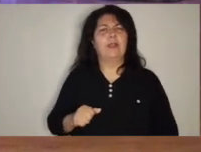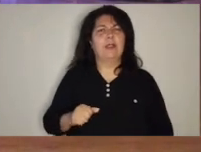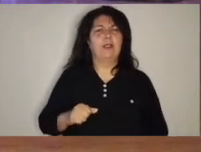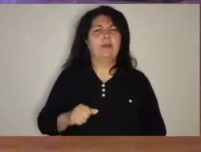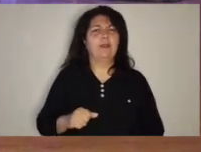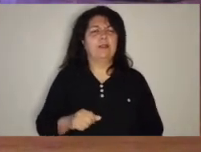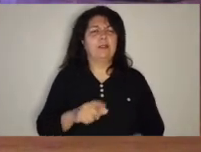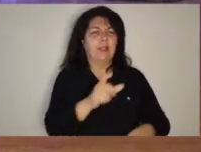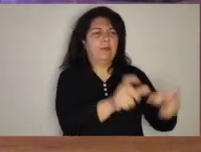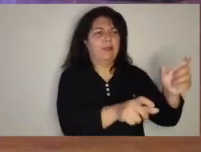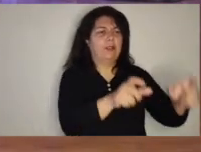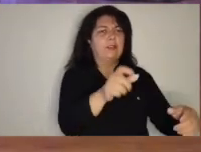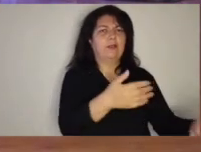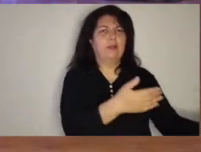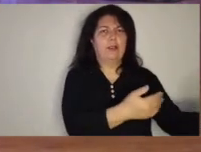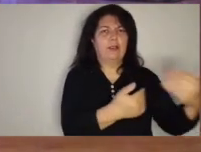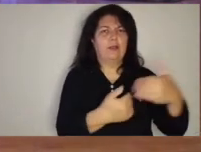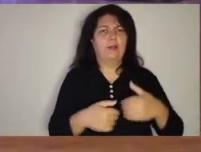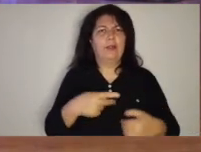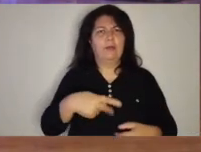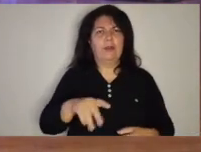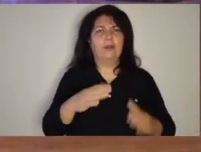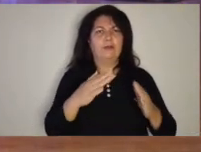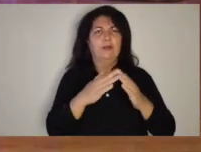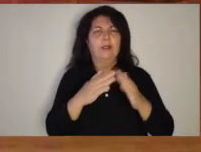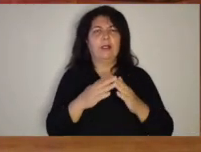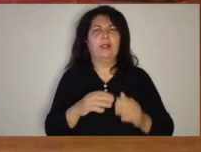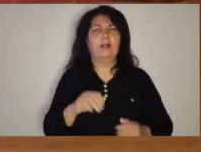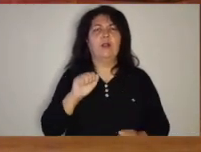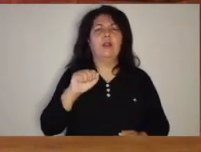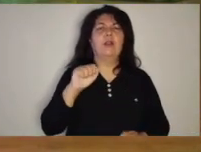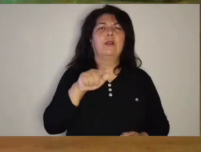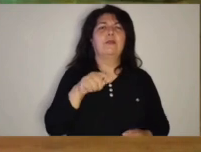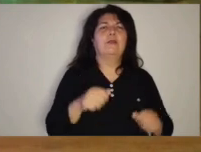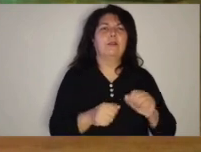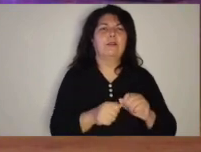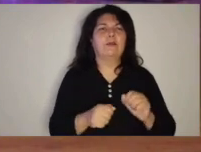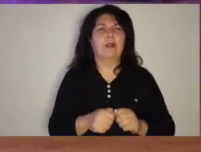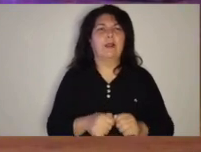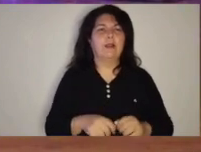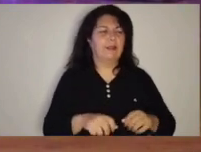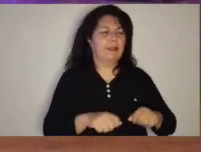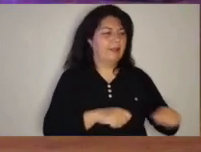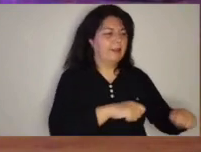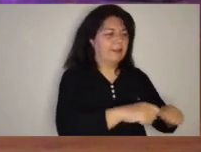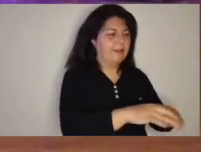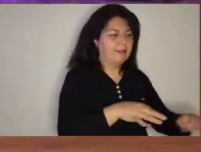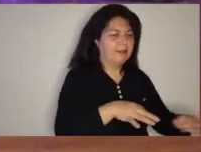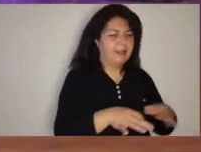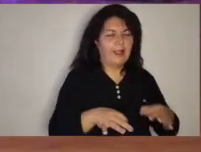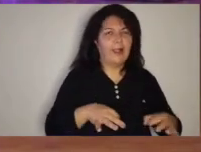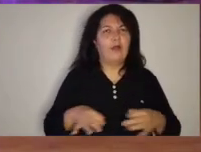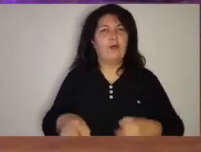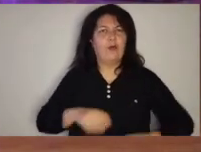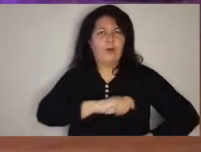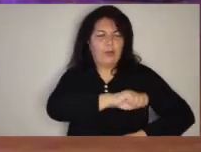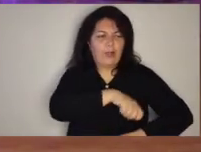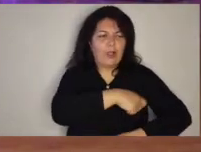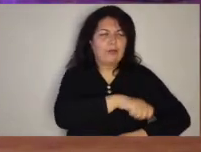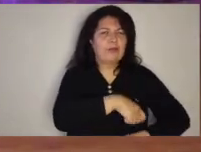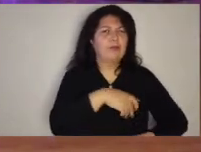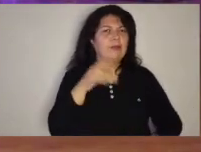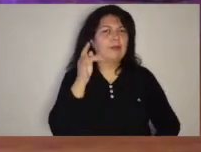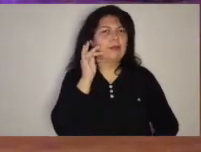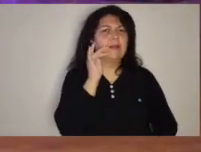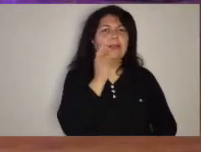casa. Sabe, irmãos, quando você sabe que a visita vai chegar na sua casa e é uma pessoa que você gosta muito, o que